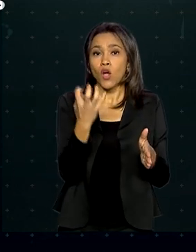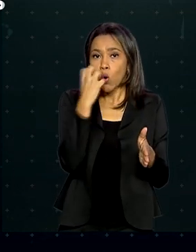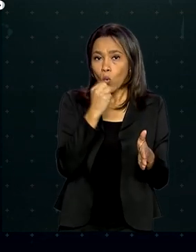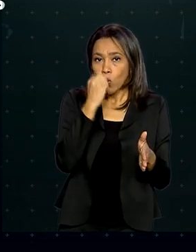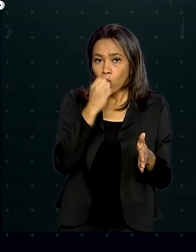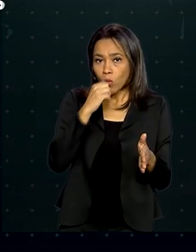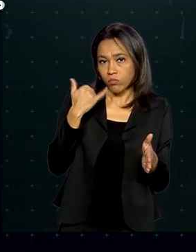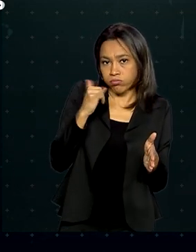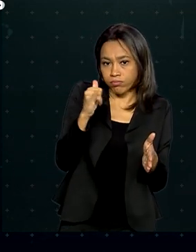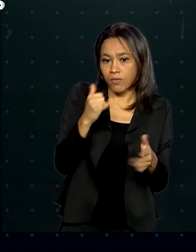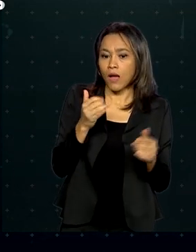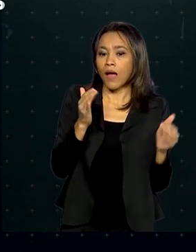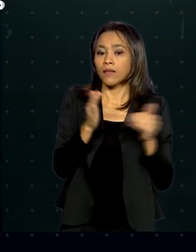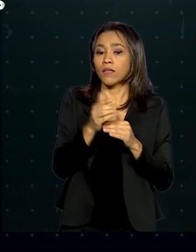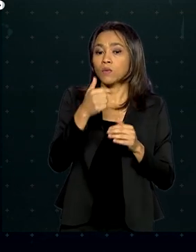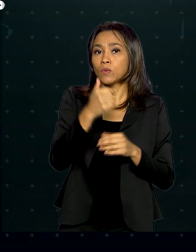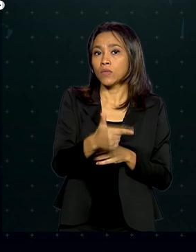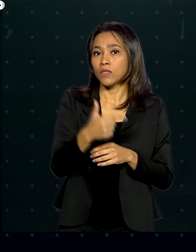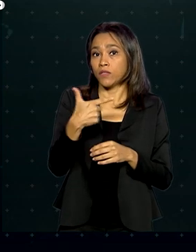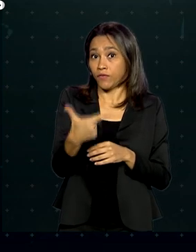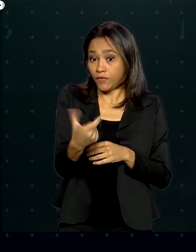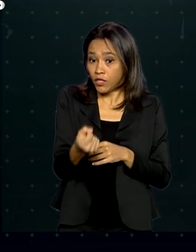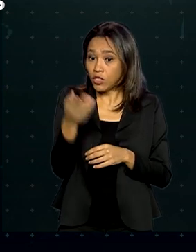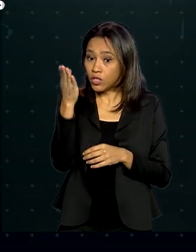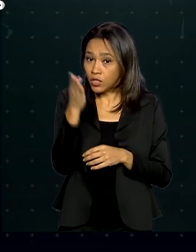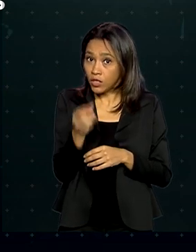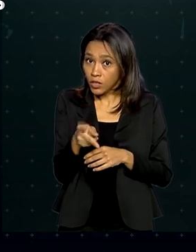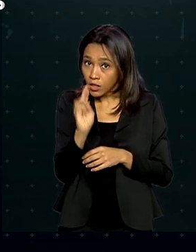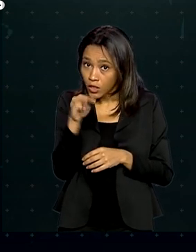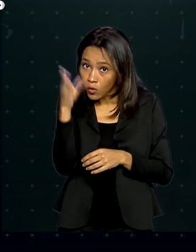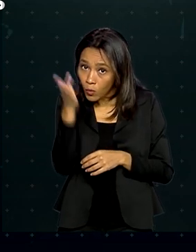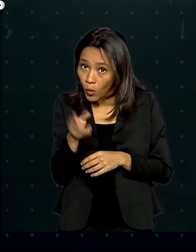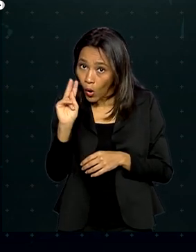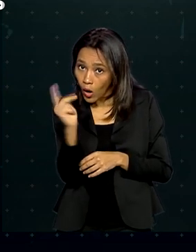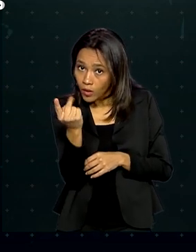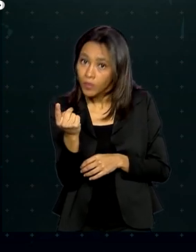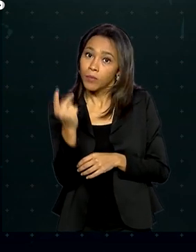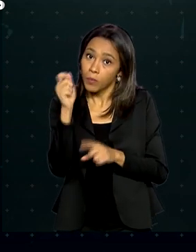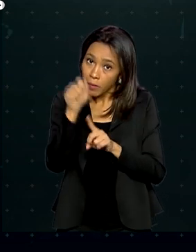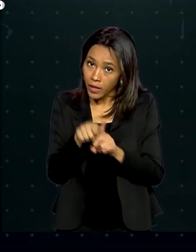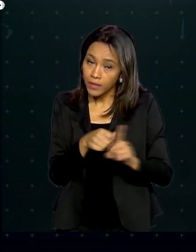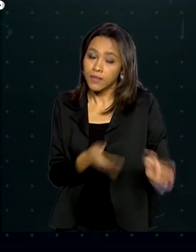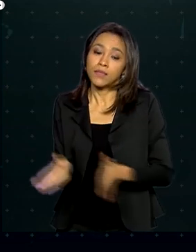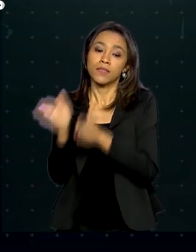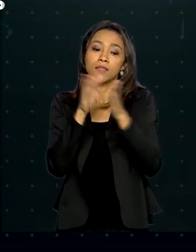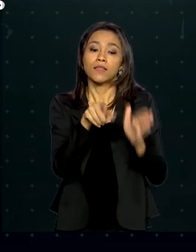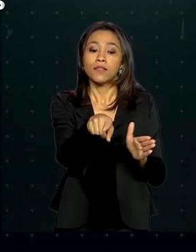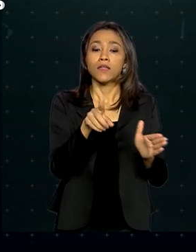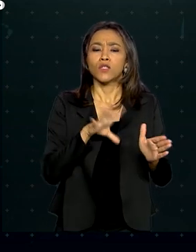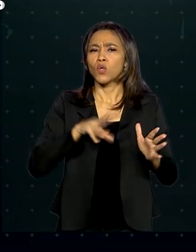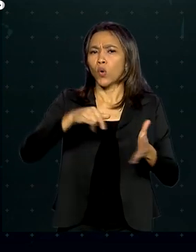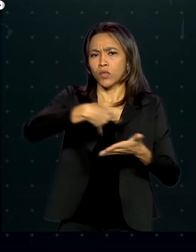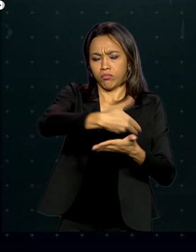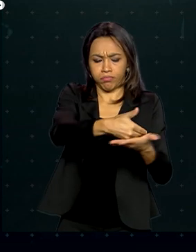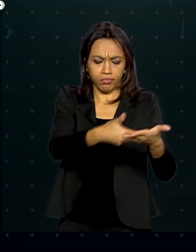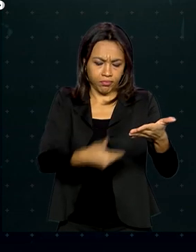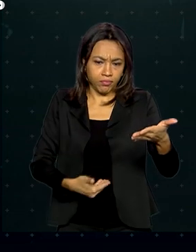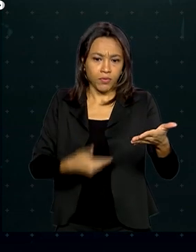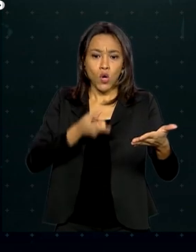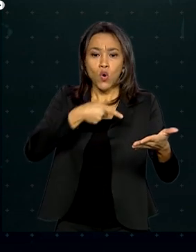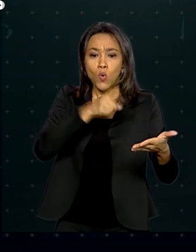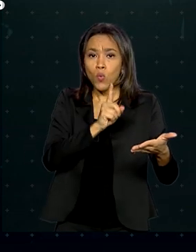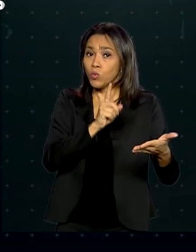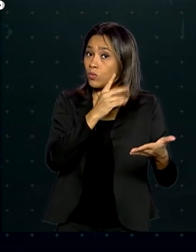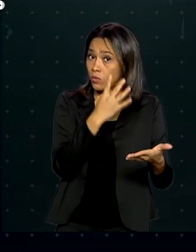220 kWh por mês. Todas as faturas emitidas de 1 do 4 a 30 do